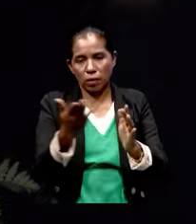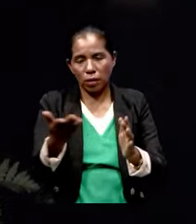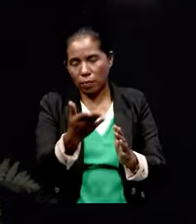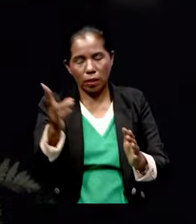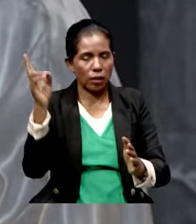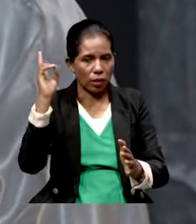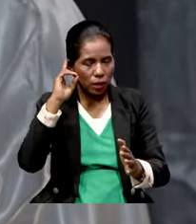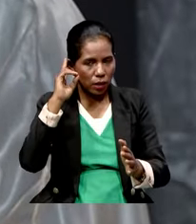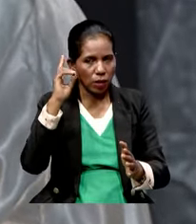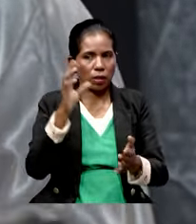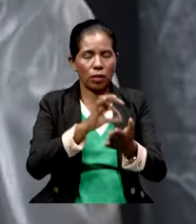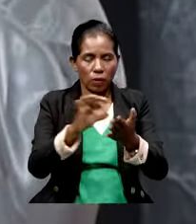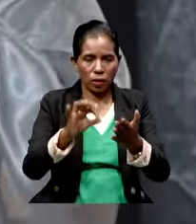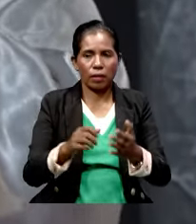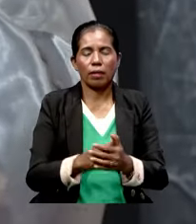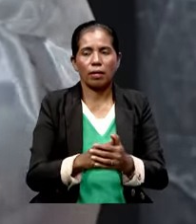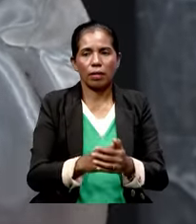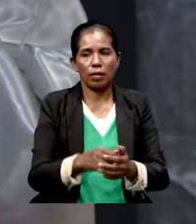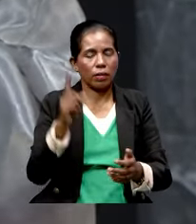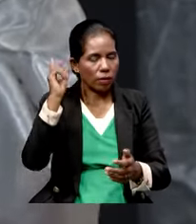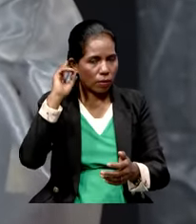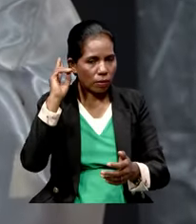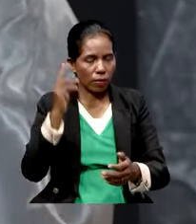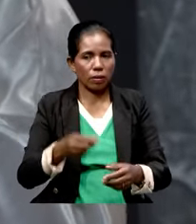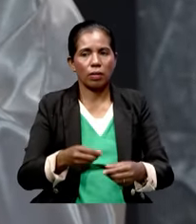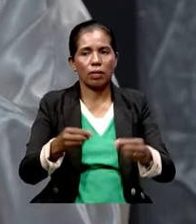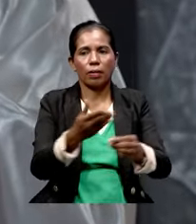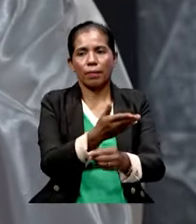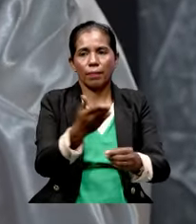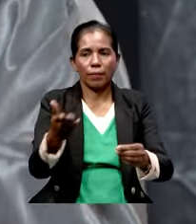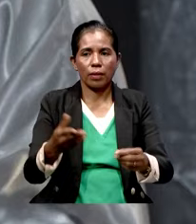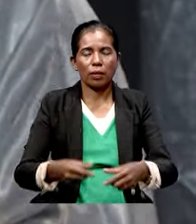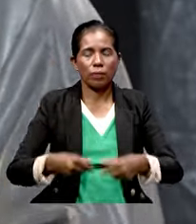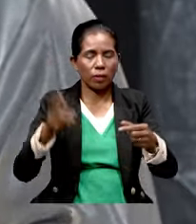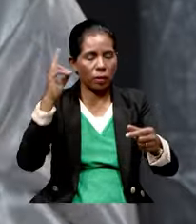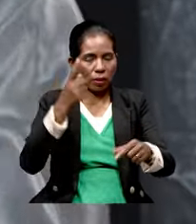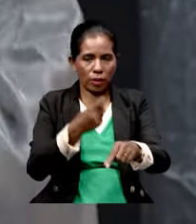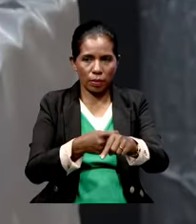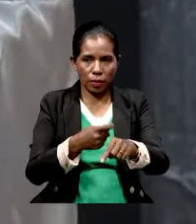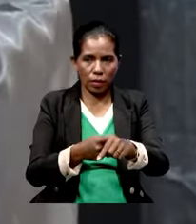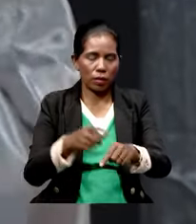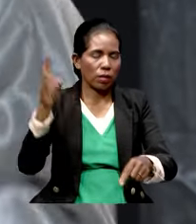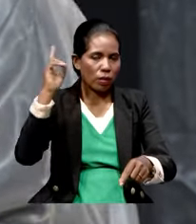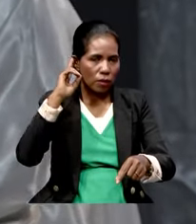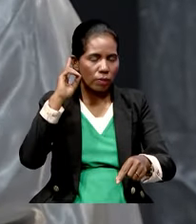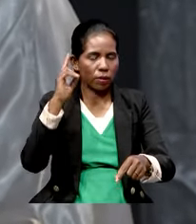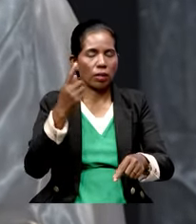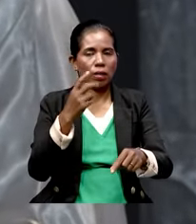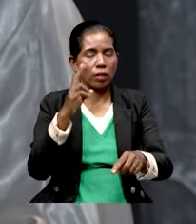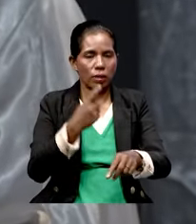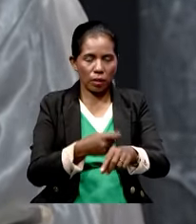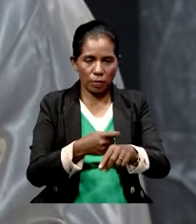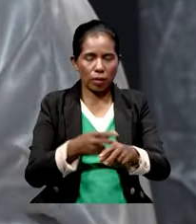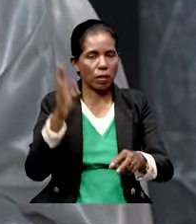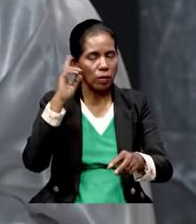tilum rona rona ba. Nia fonte ini. Fone nia tempo, nia rona, nia mestre